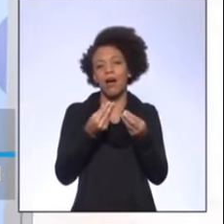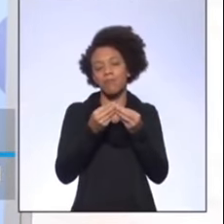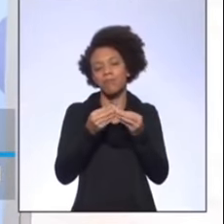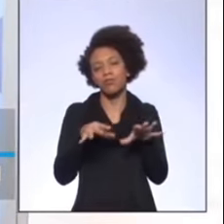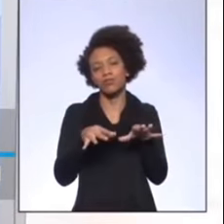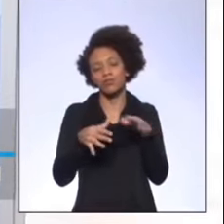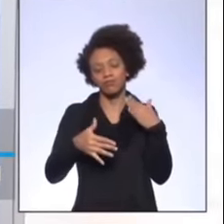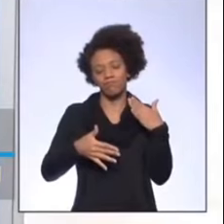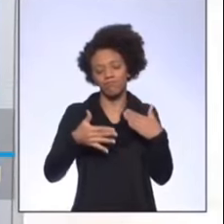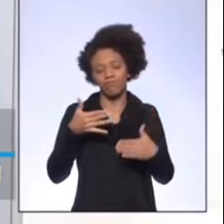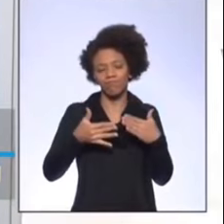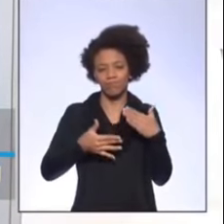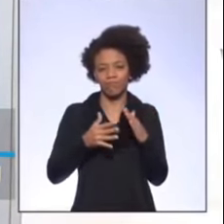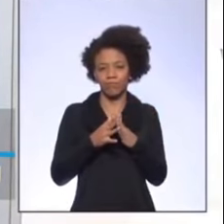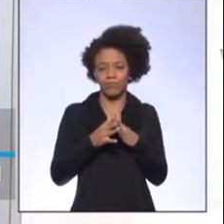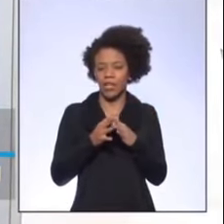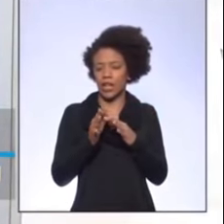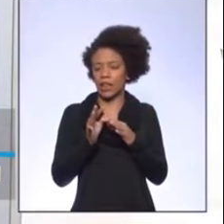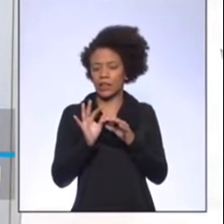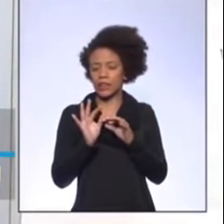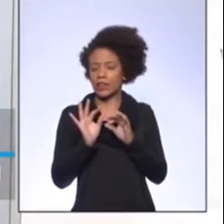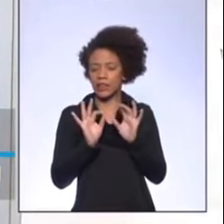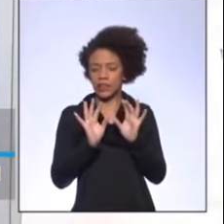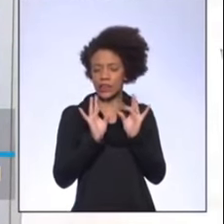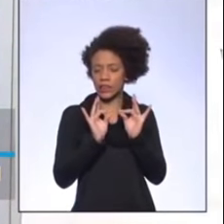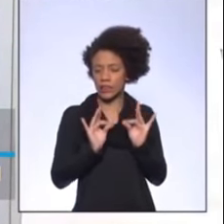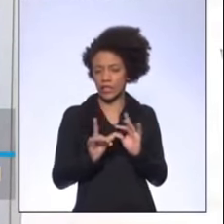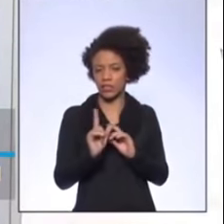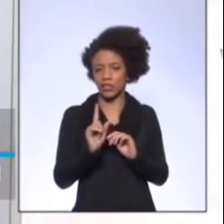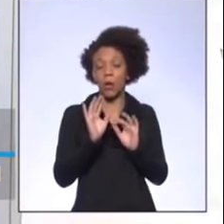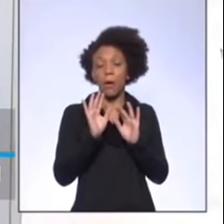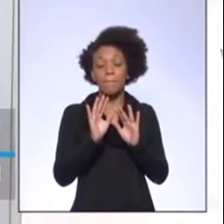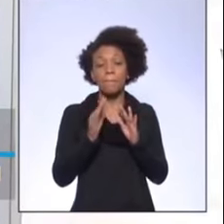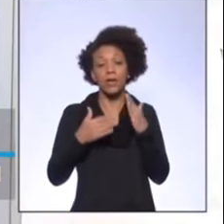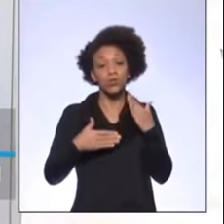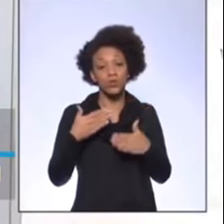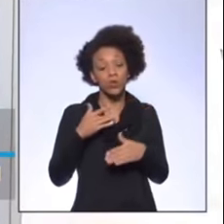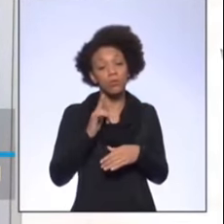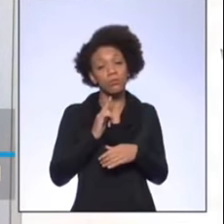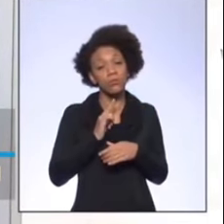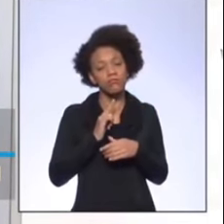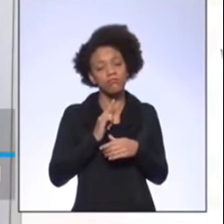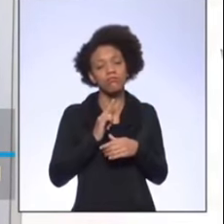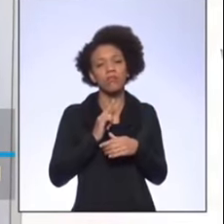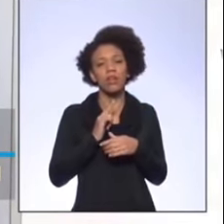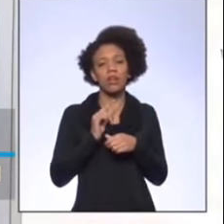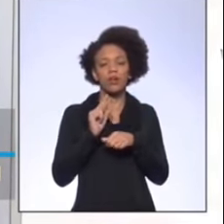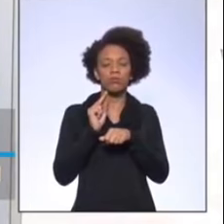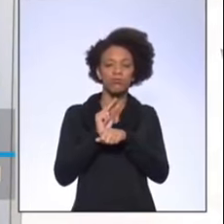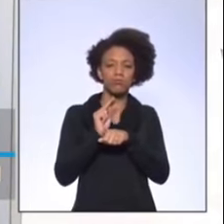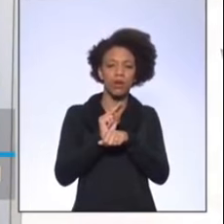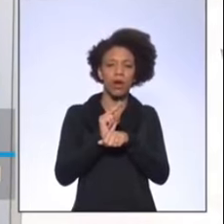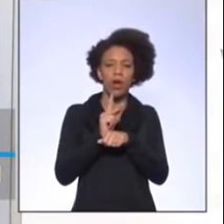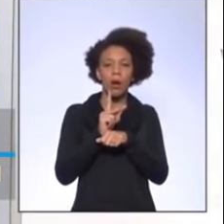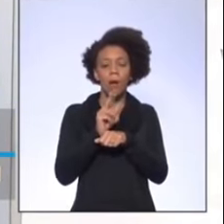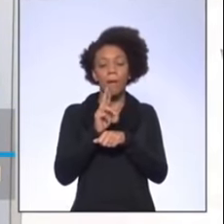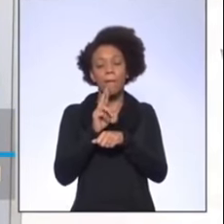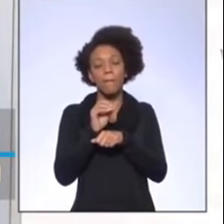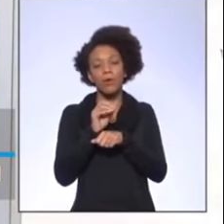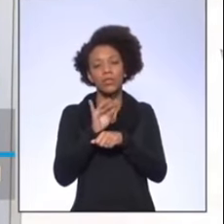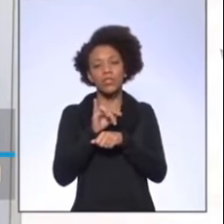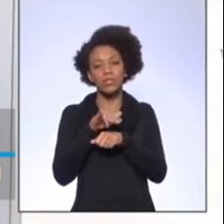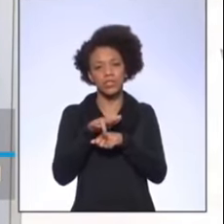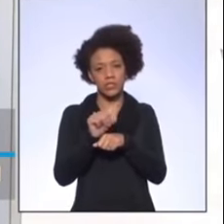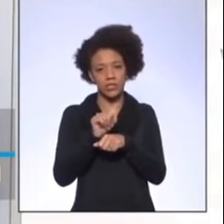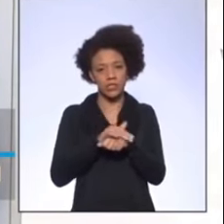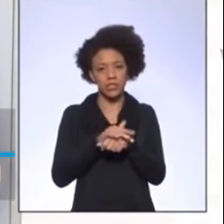vou entrar nesse detalhe aqui. Mas o nosso corpo tem algumas estruturas, que a gente chama de proteínas, que, devido à